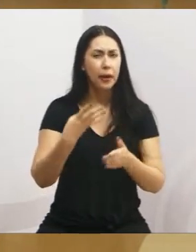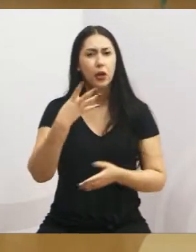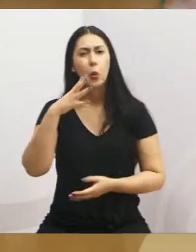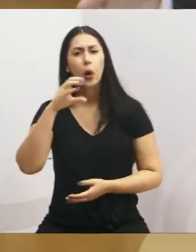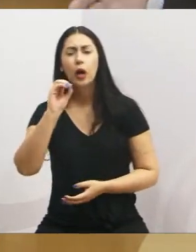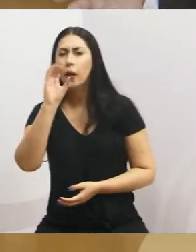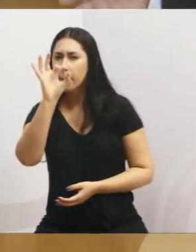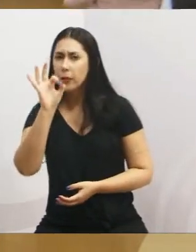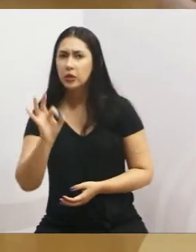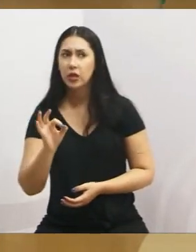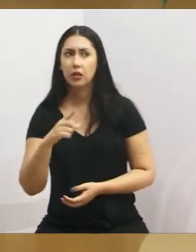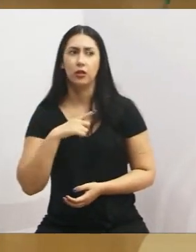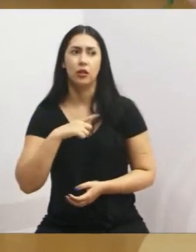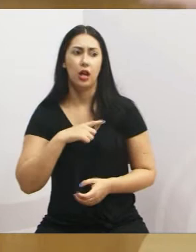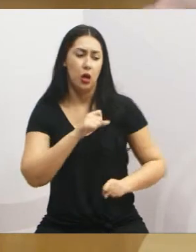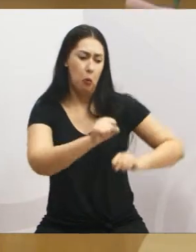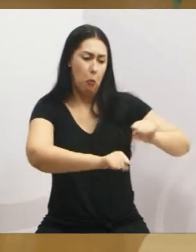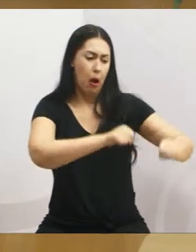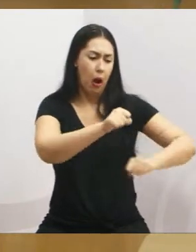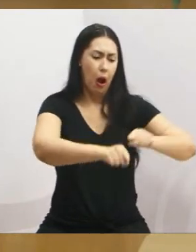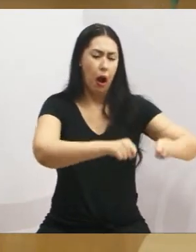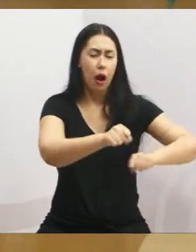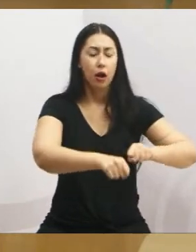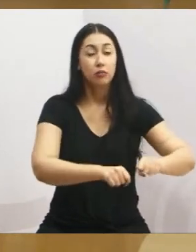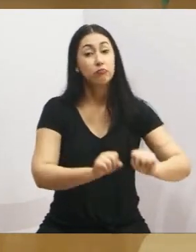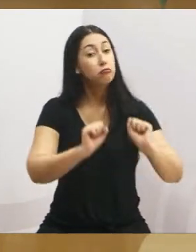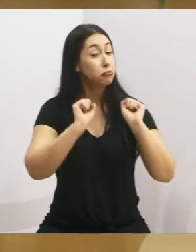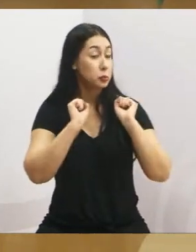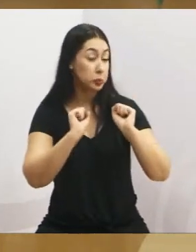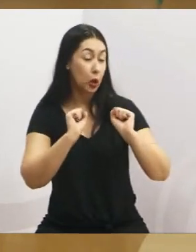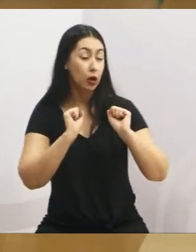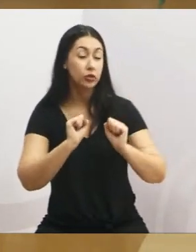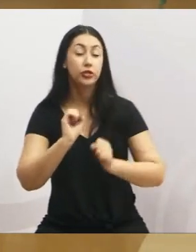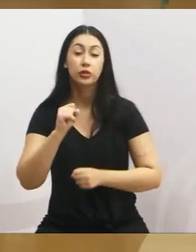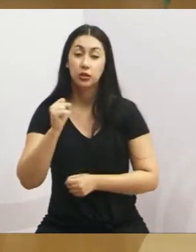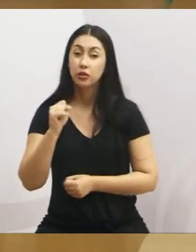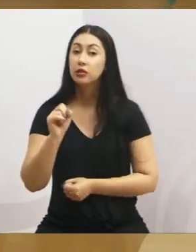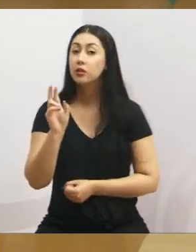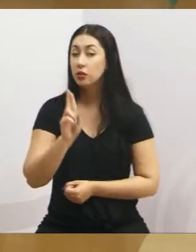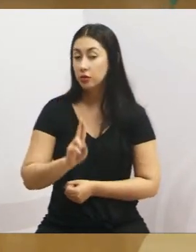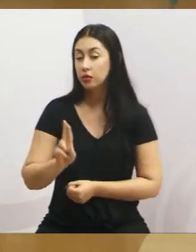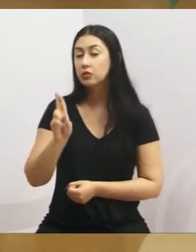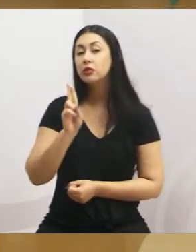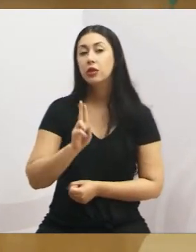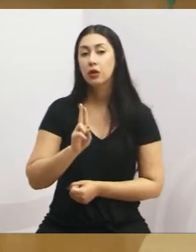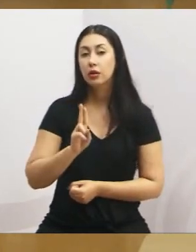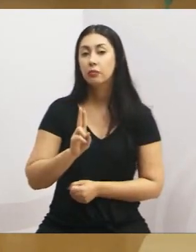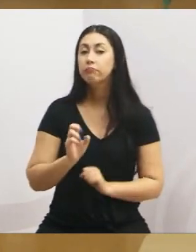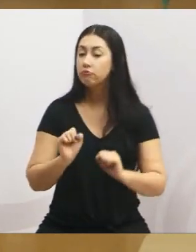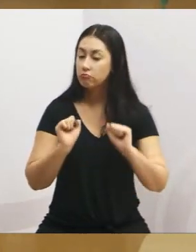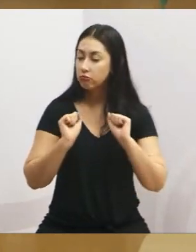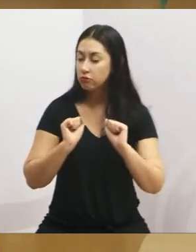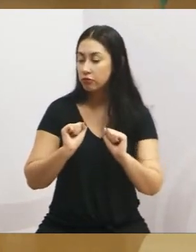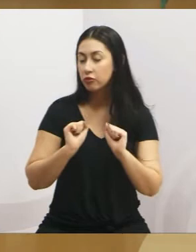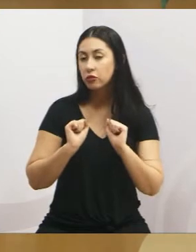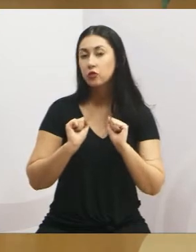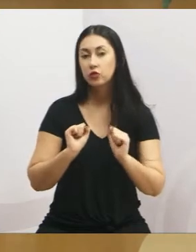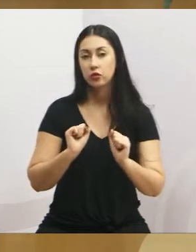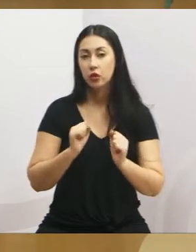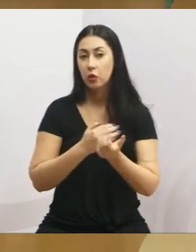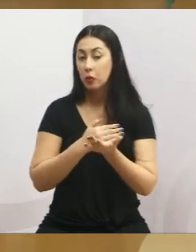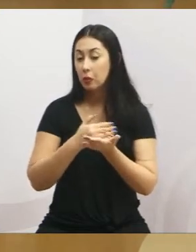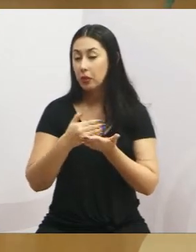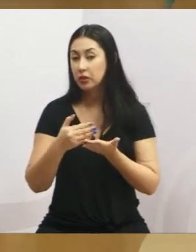pista em que nós temos o gate ali, um distanciamento, poderia-se sim buscar aí um equilíbrio e